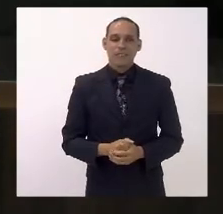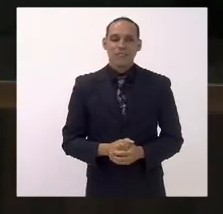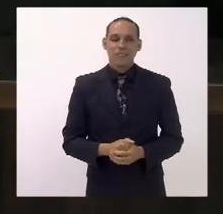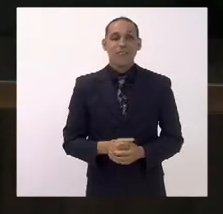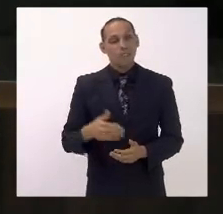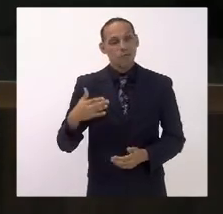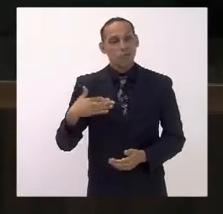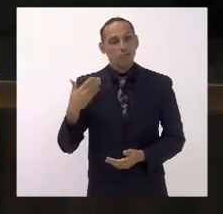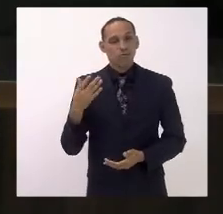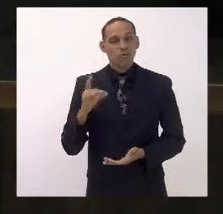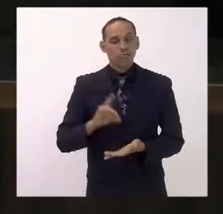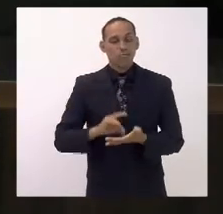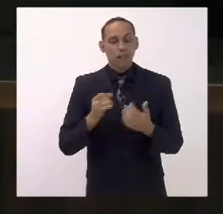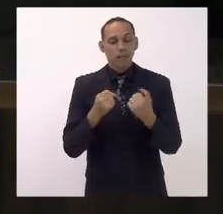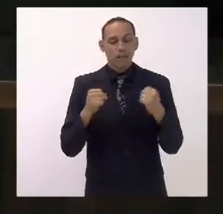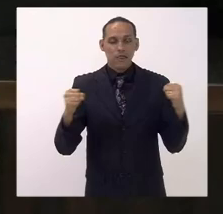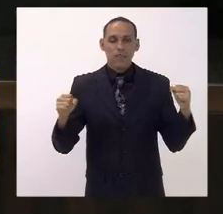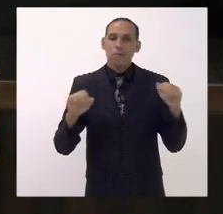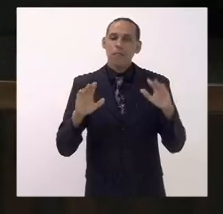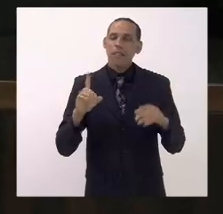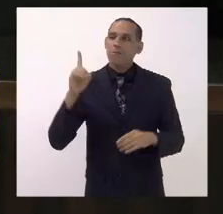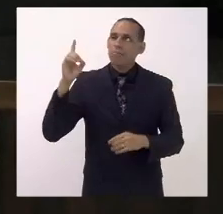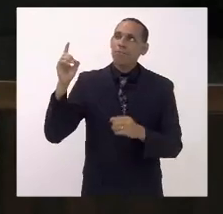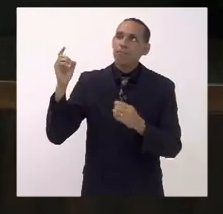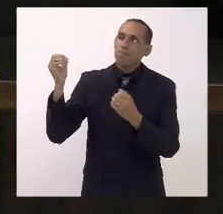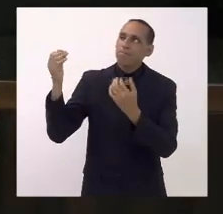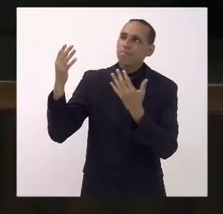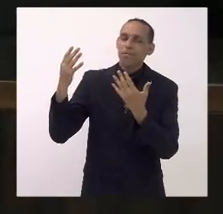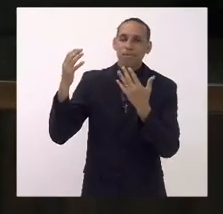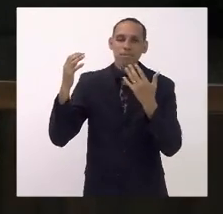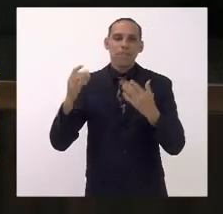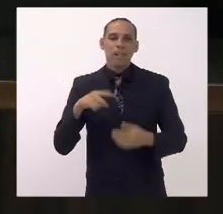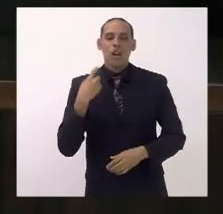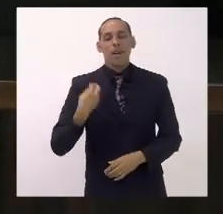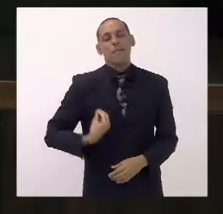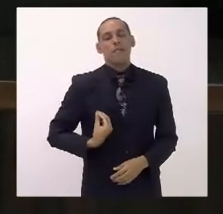Foi um susto grande, mas graças a Deus estamos todos aqui